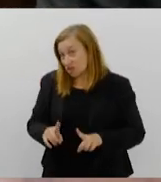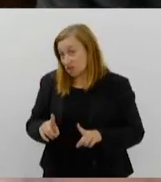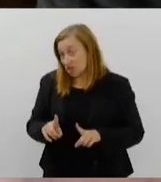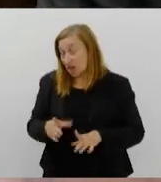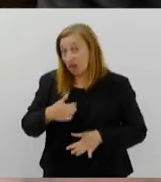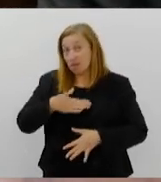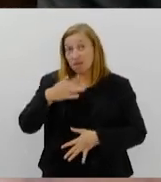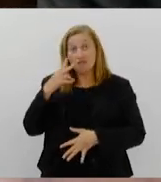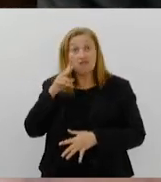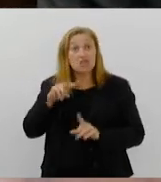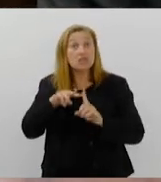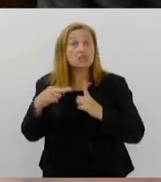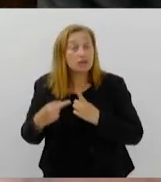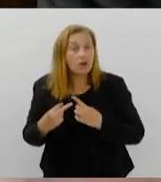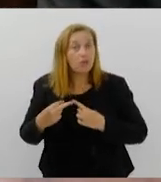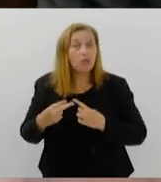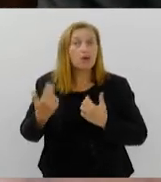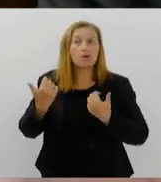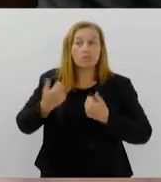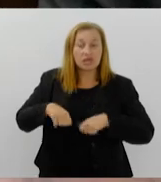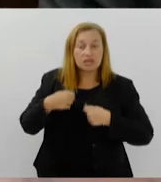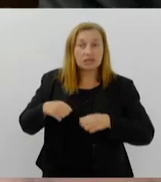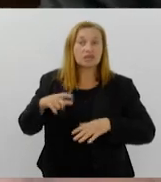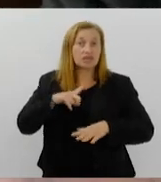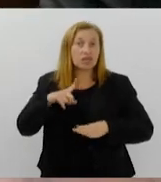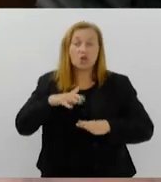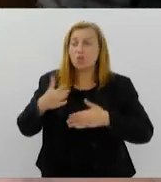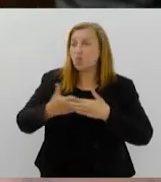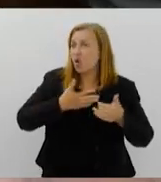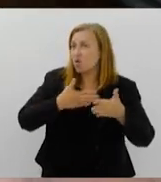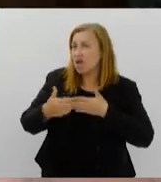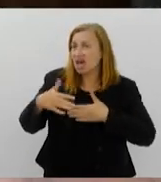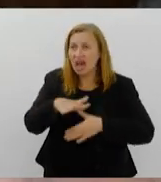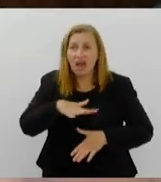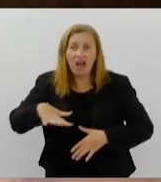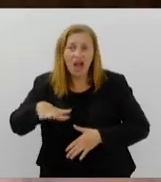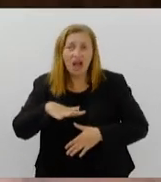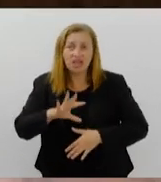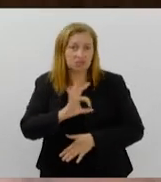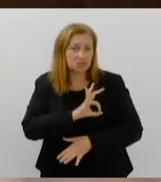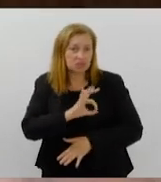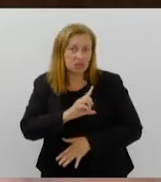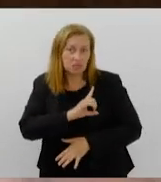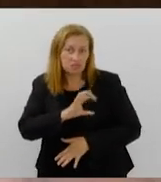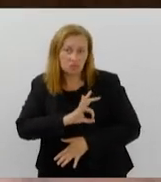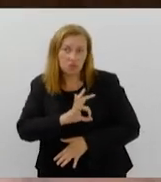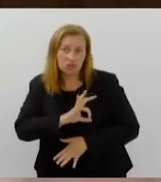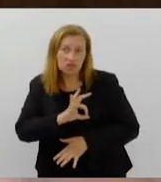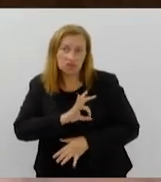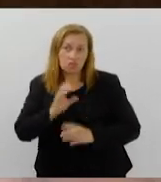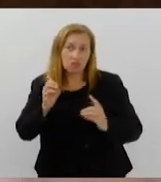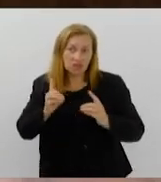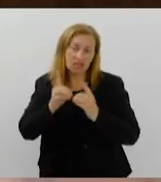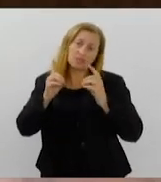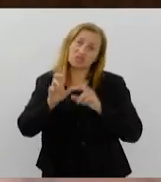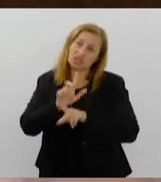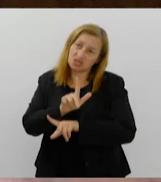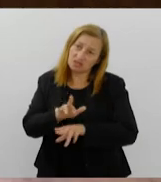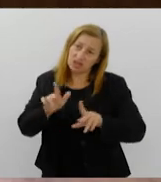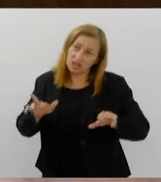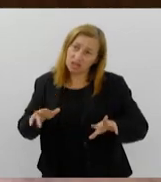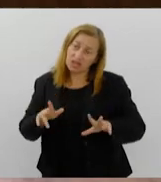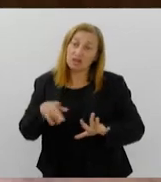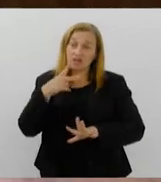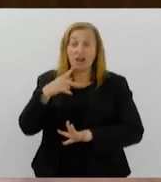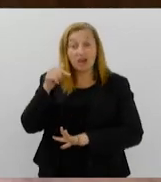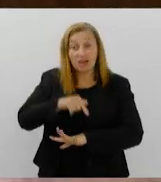meu ver, elas deveriam ter em toda e qualquer unidade de polícia um atendimento diferenciado. Quero falar